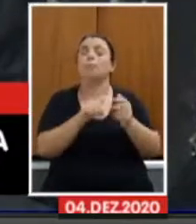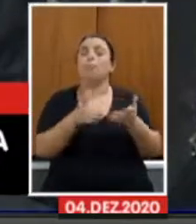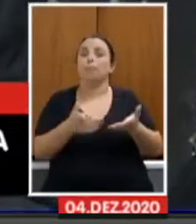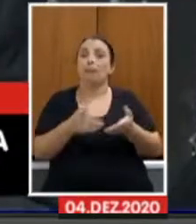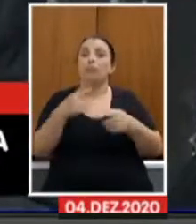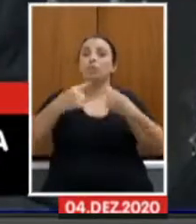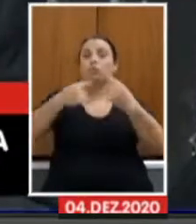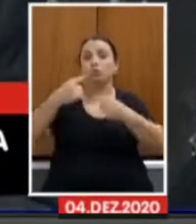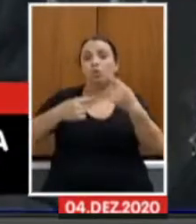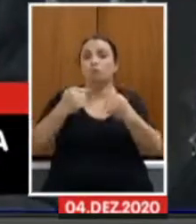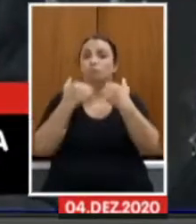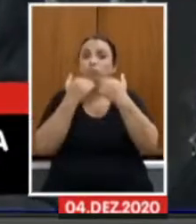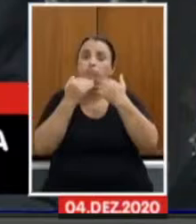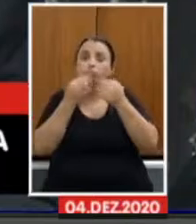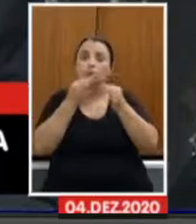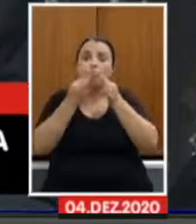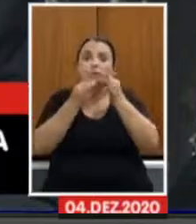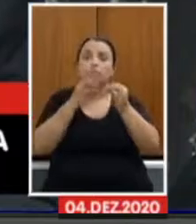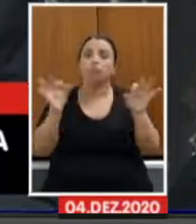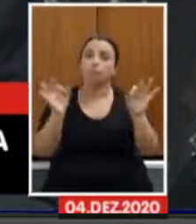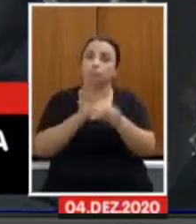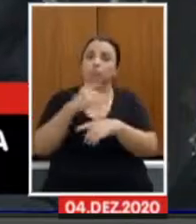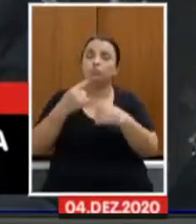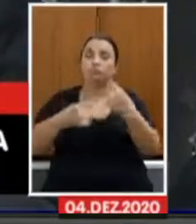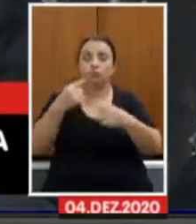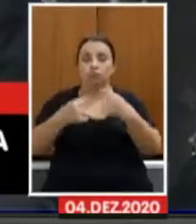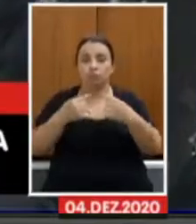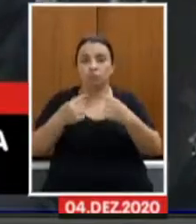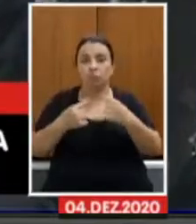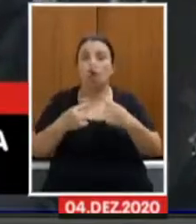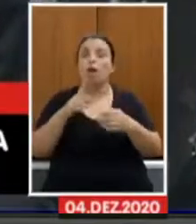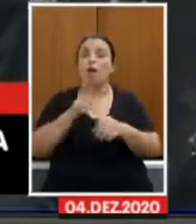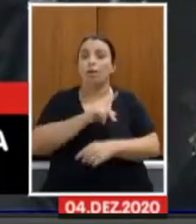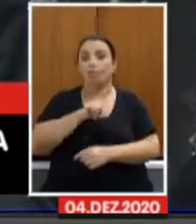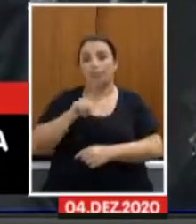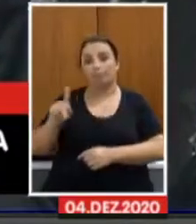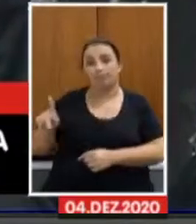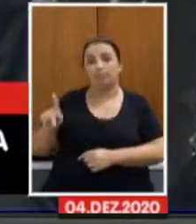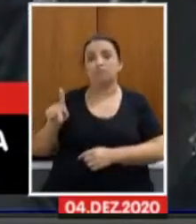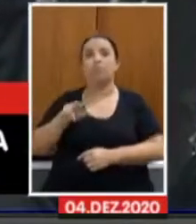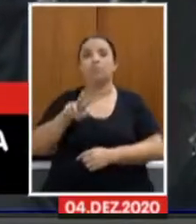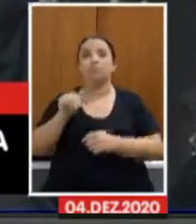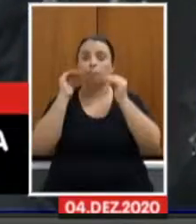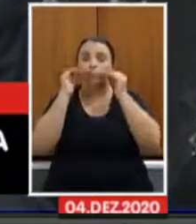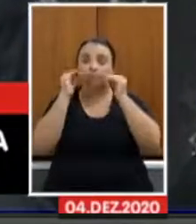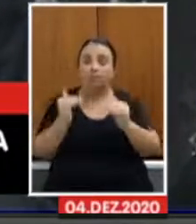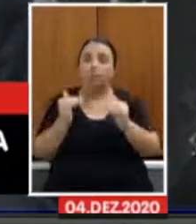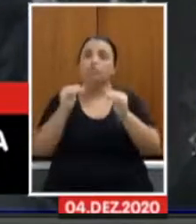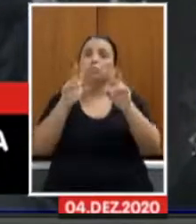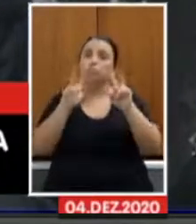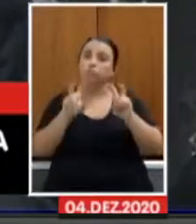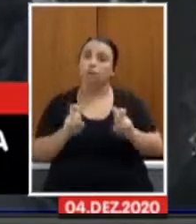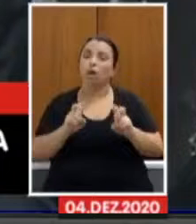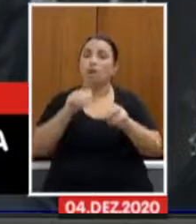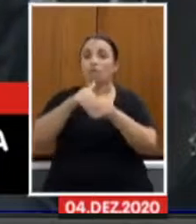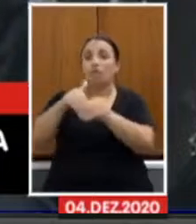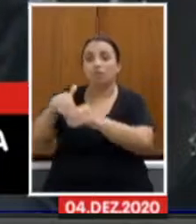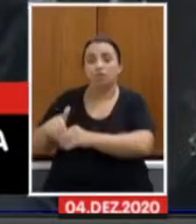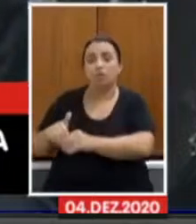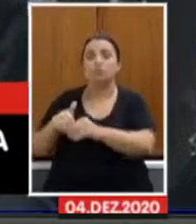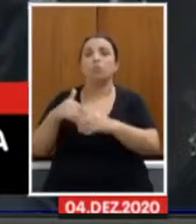há oradores inscritos, encerra-se a discussão. A presidência vai submeter a matéria à votação pelo